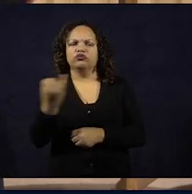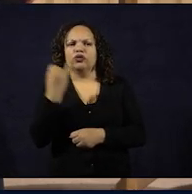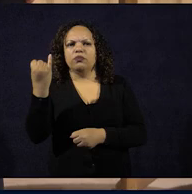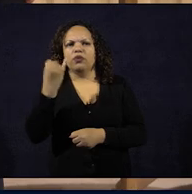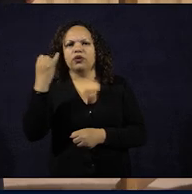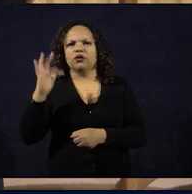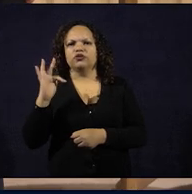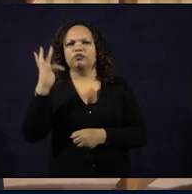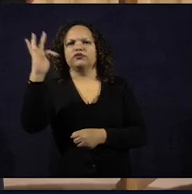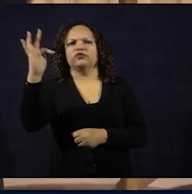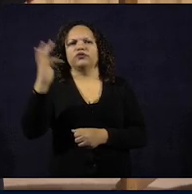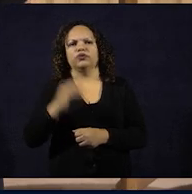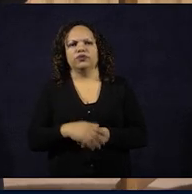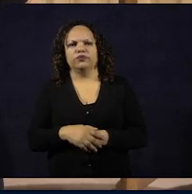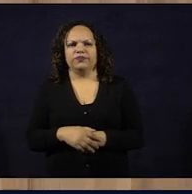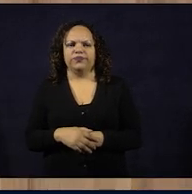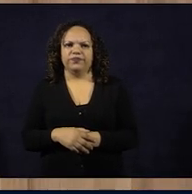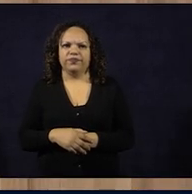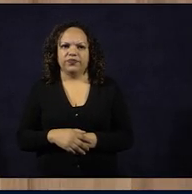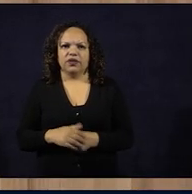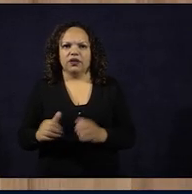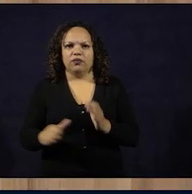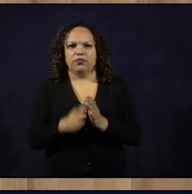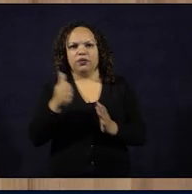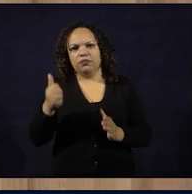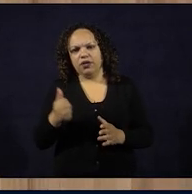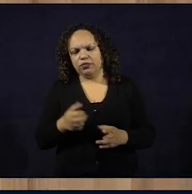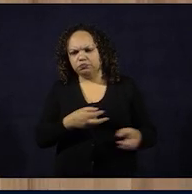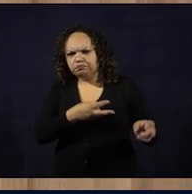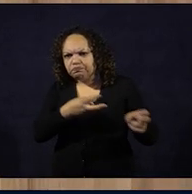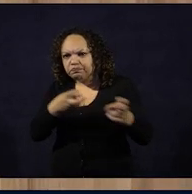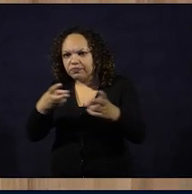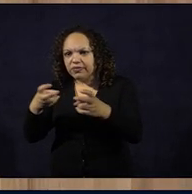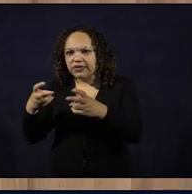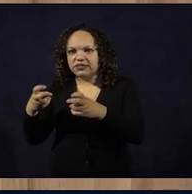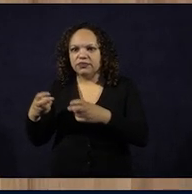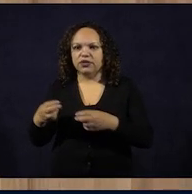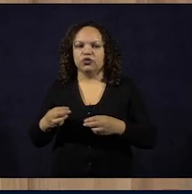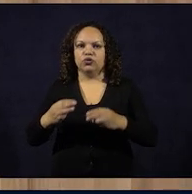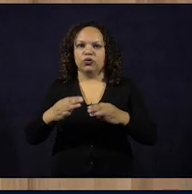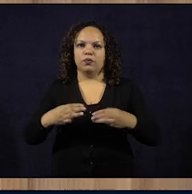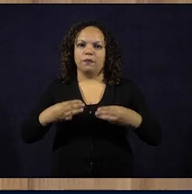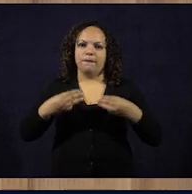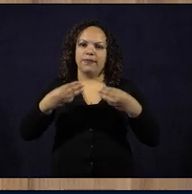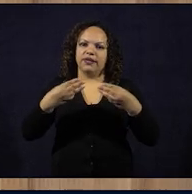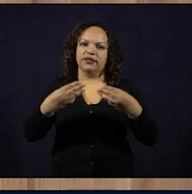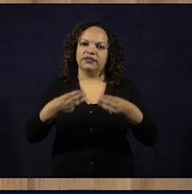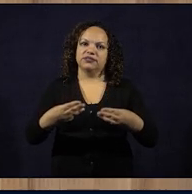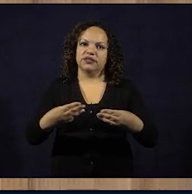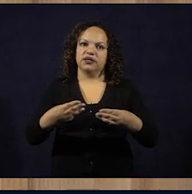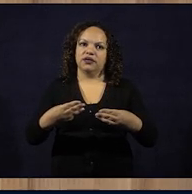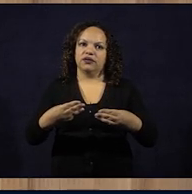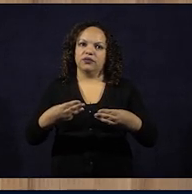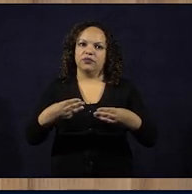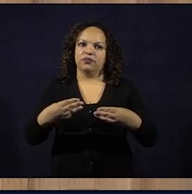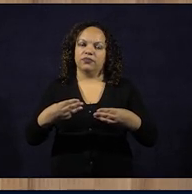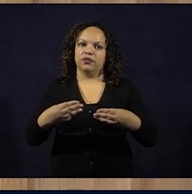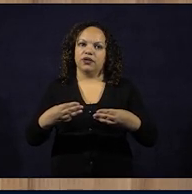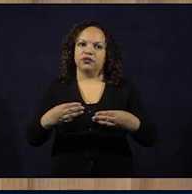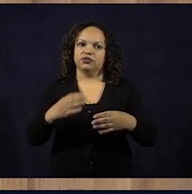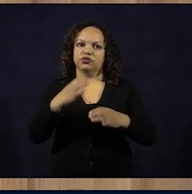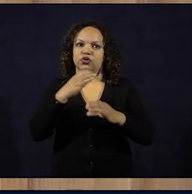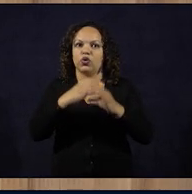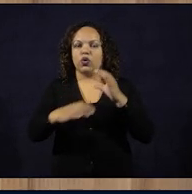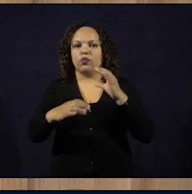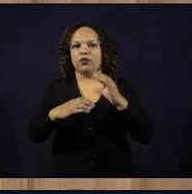importante para o setor além dos próximos anos primeiro olhando para dentro do ministério acho que a gente tem que separar o ministério das Comunicações